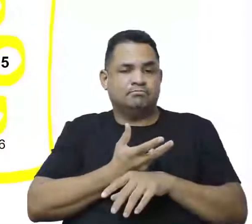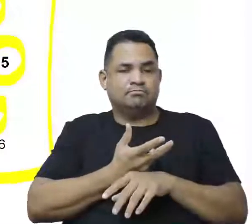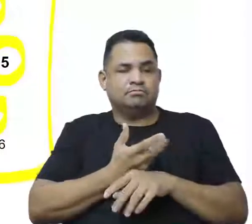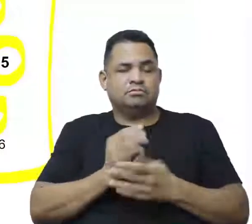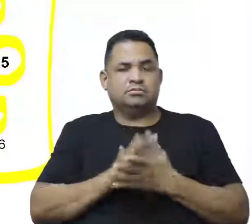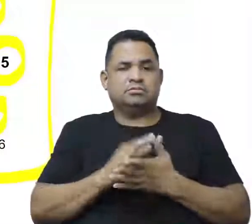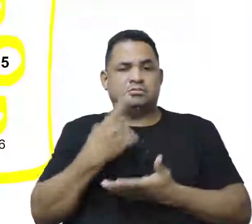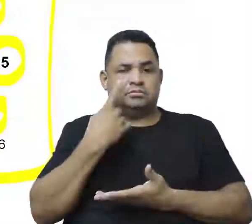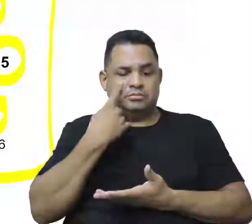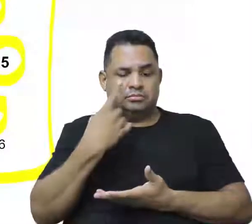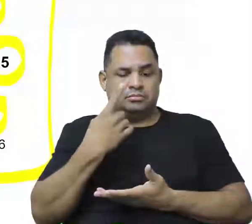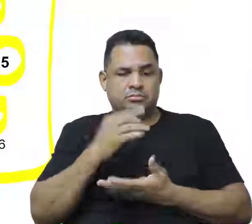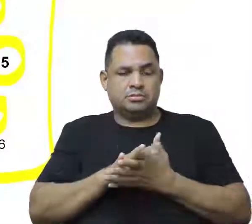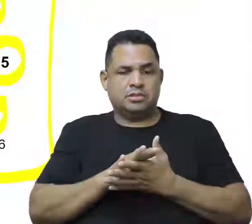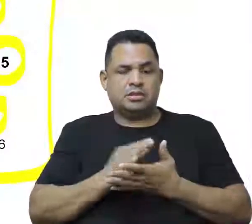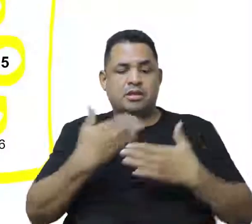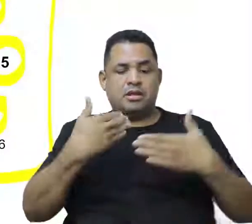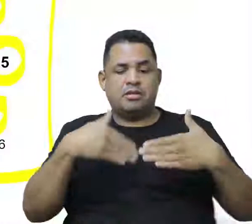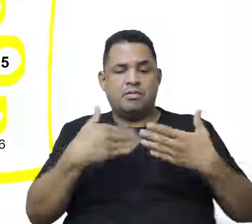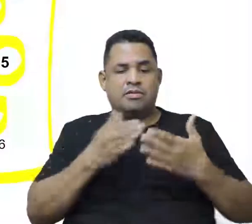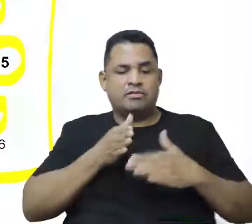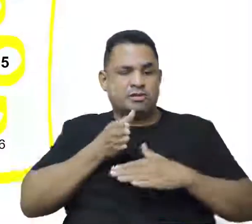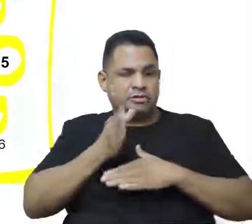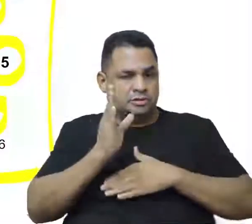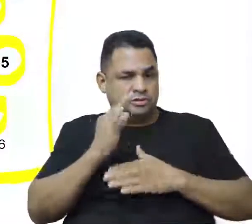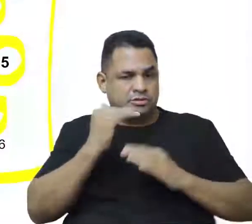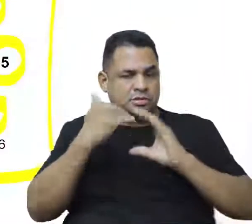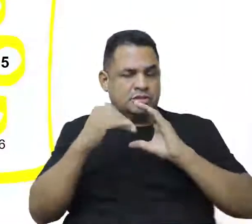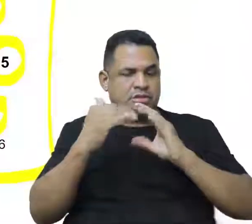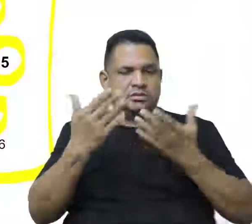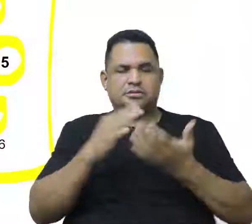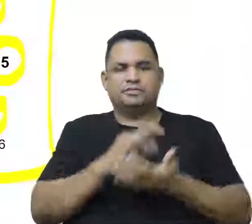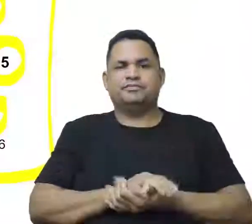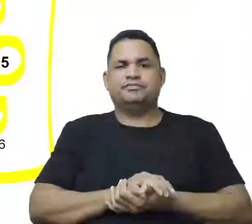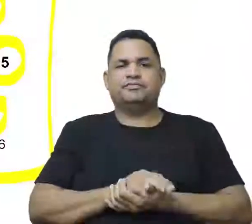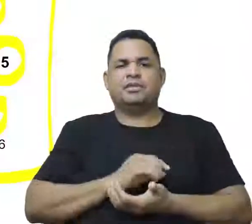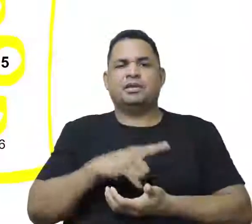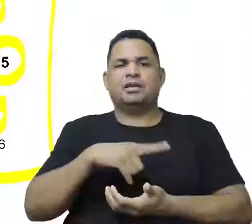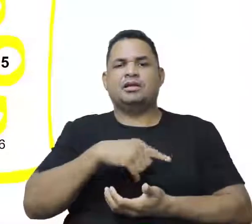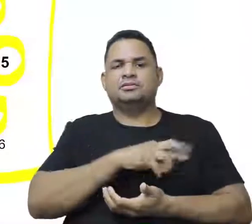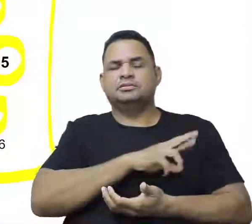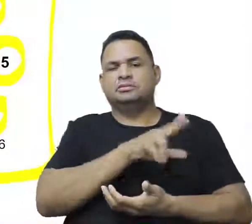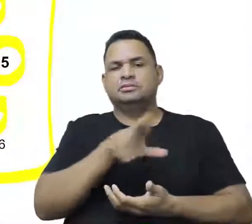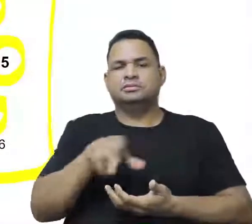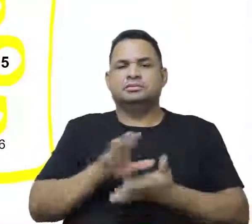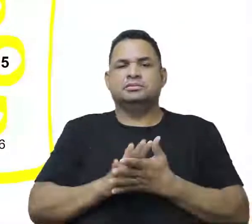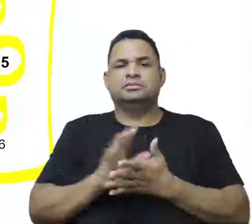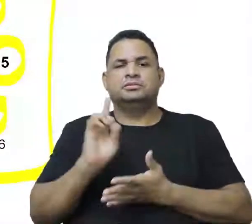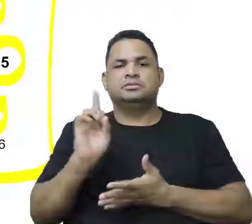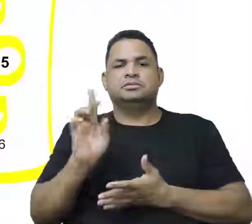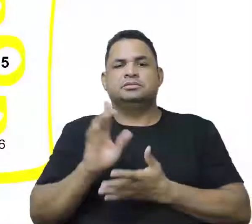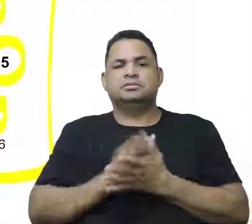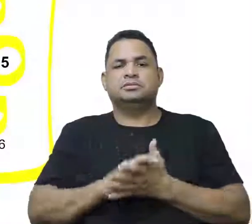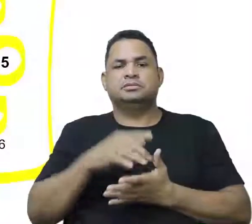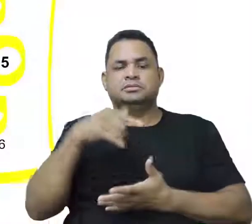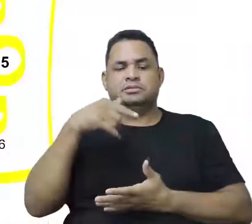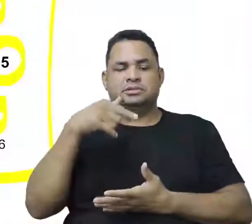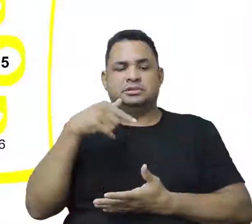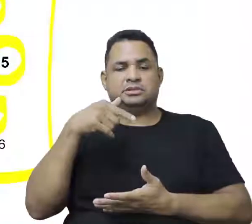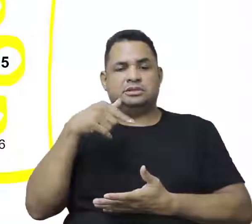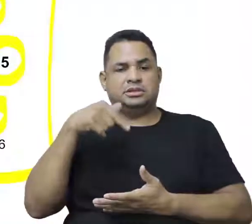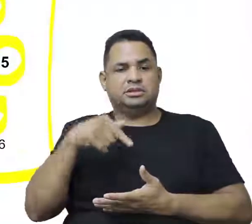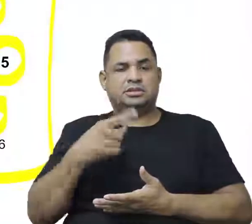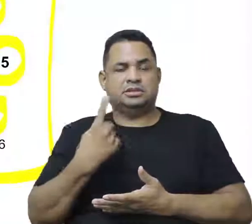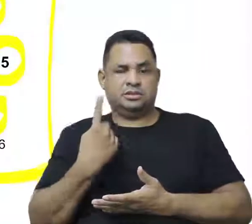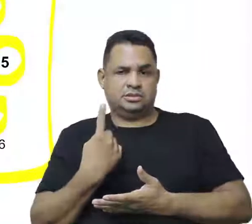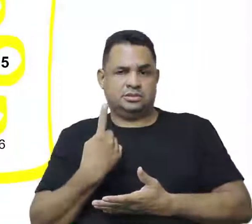Isso. Você vai ver que no simulado que vai chegar para vocês tem muito mais questões. Aqui a gente só trouxe 71. Então